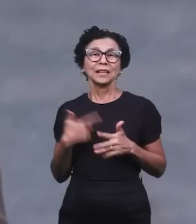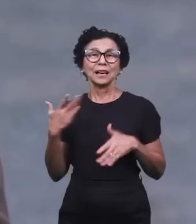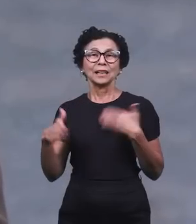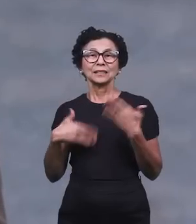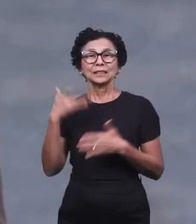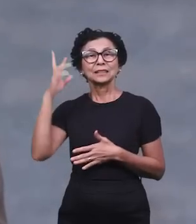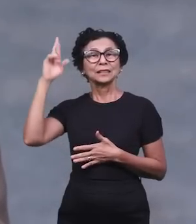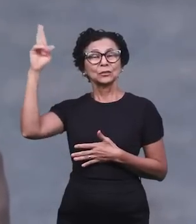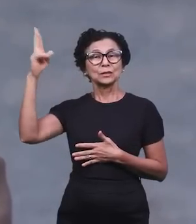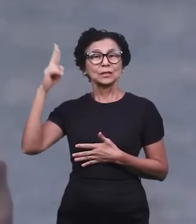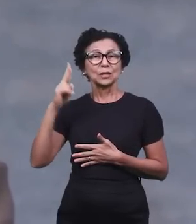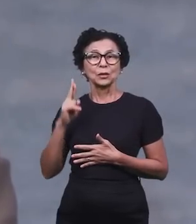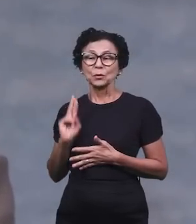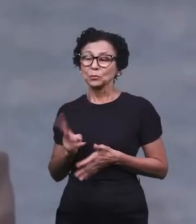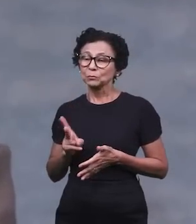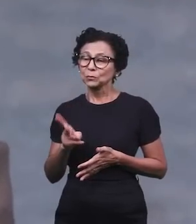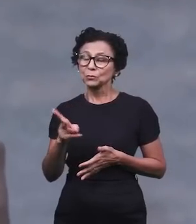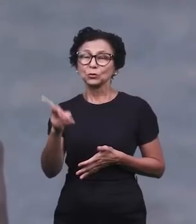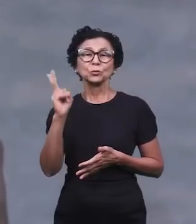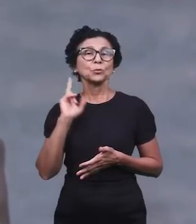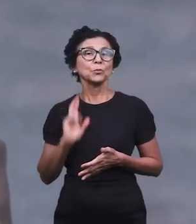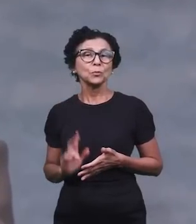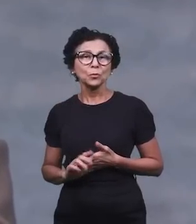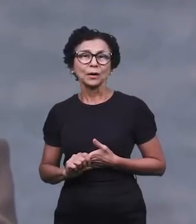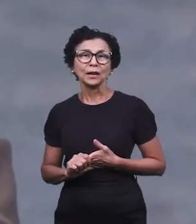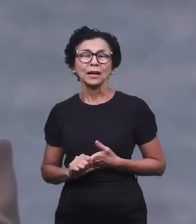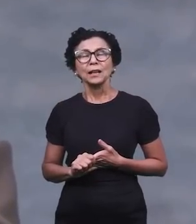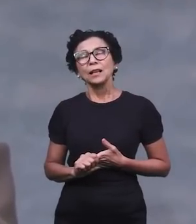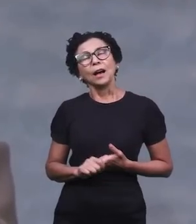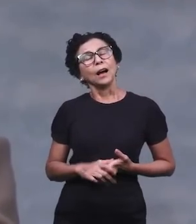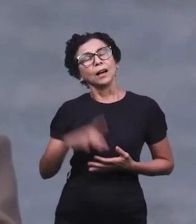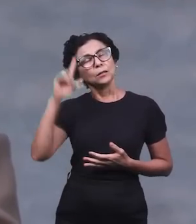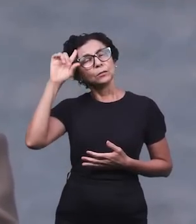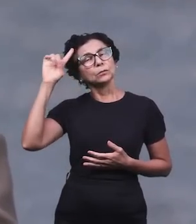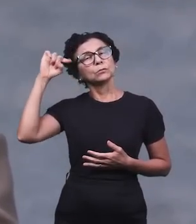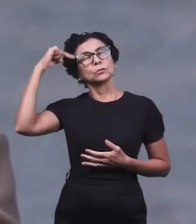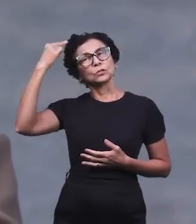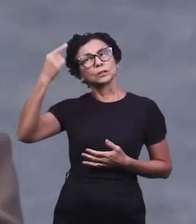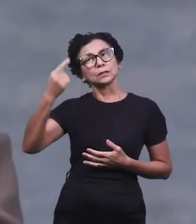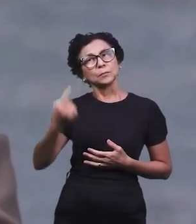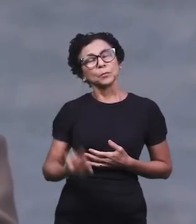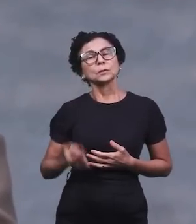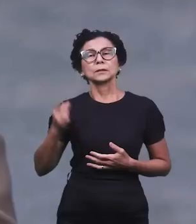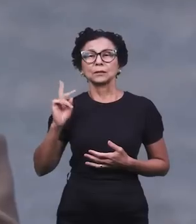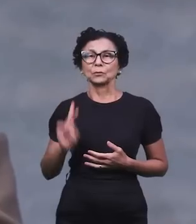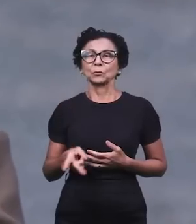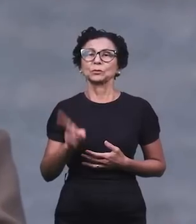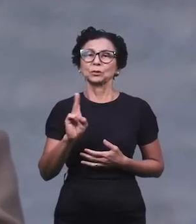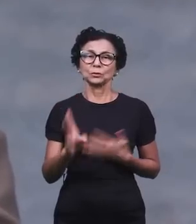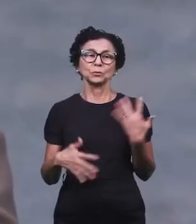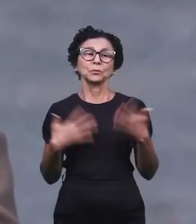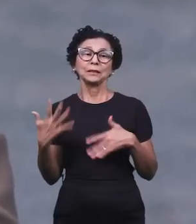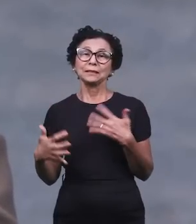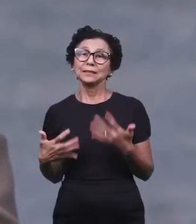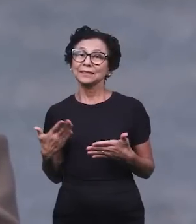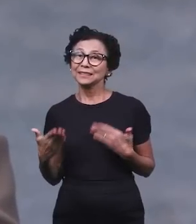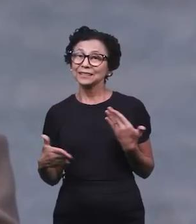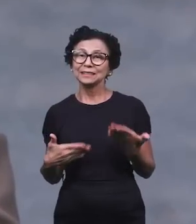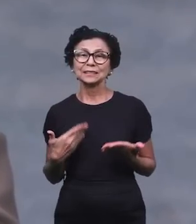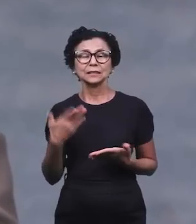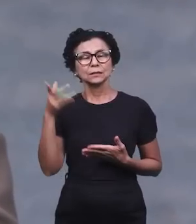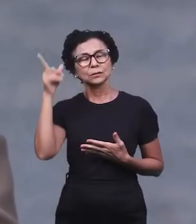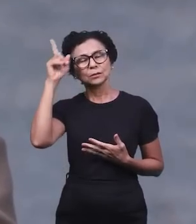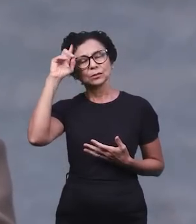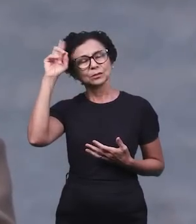vê ali a diferença entre quem não tem essa alegria e quem tem essa alegria. Porque a alegria do Senhor é assim, ela repercute, ela